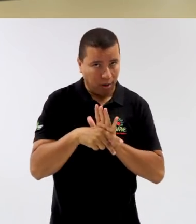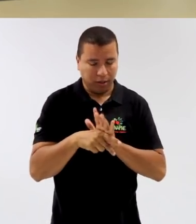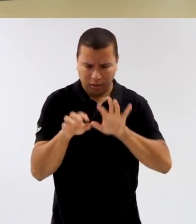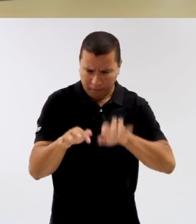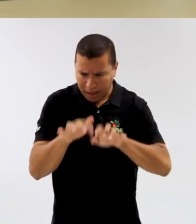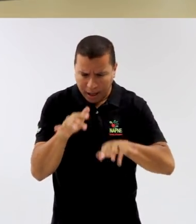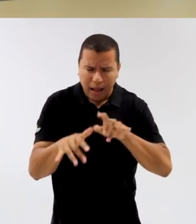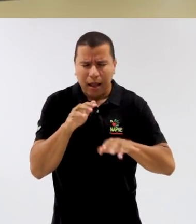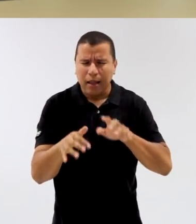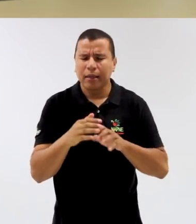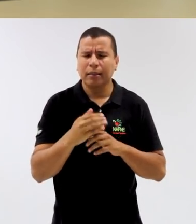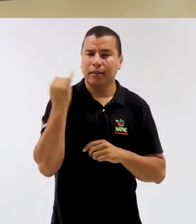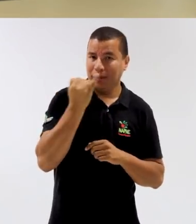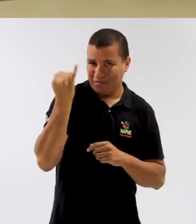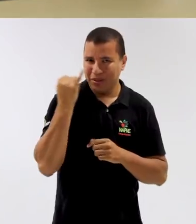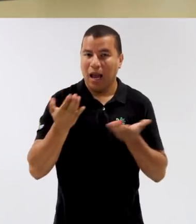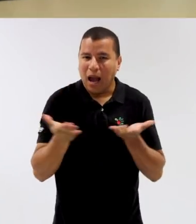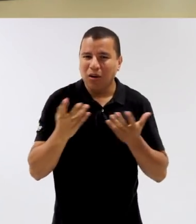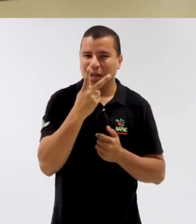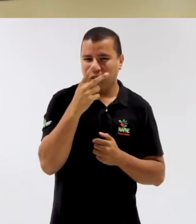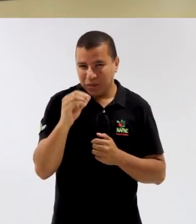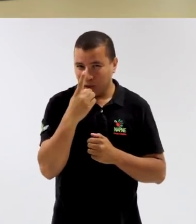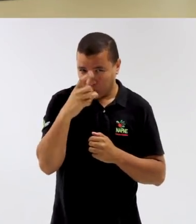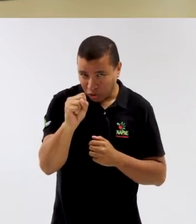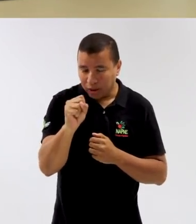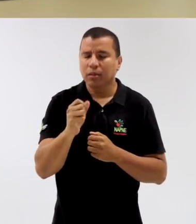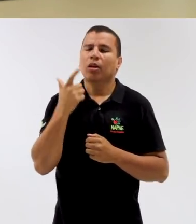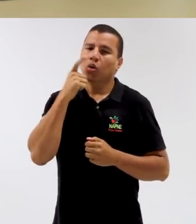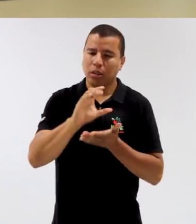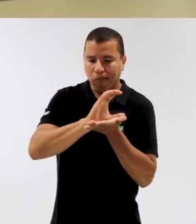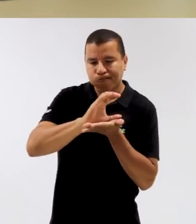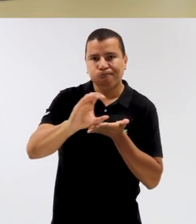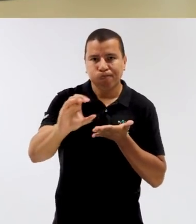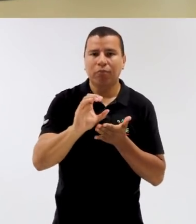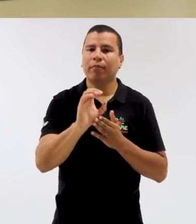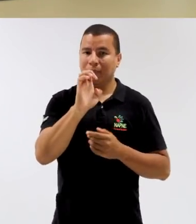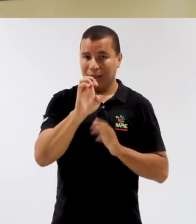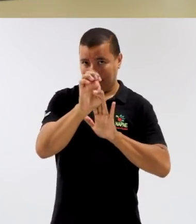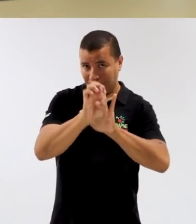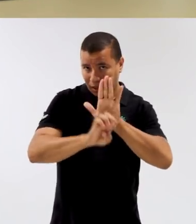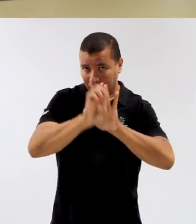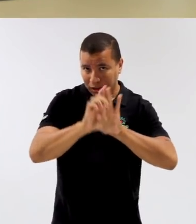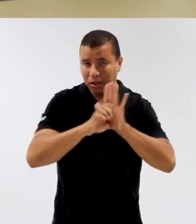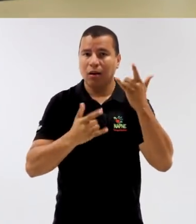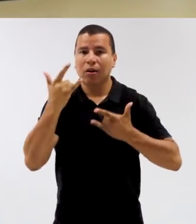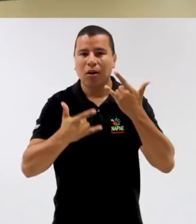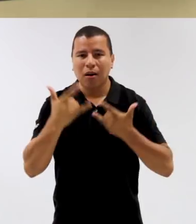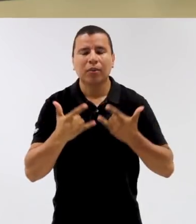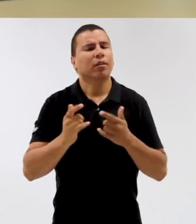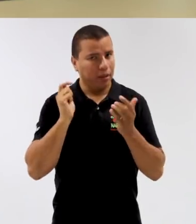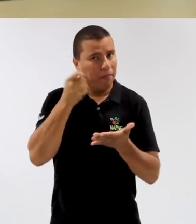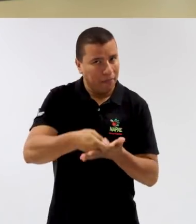seus campi e agora em 2018 com o incentivo novamente de mais um edital da olimpíada de robótica e o aporte sempre